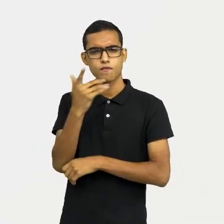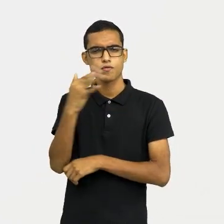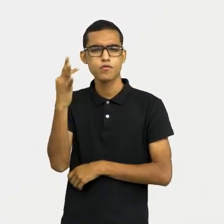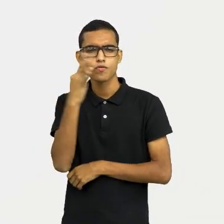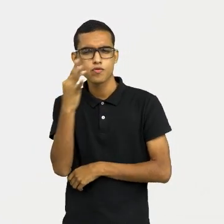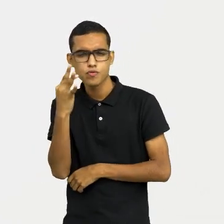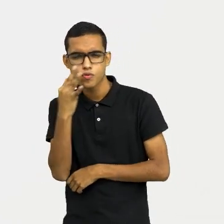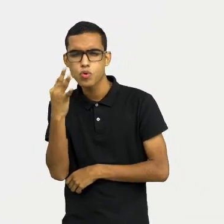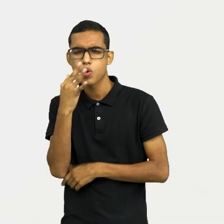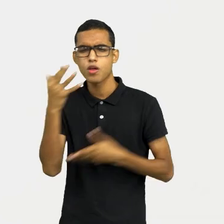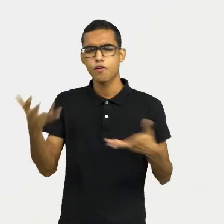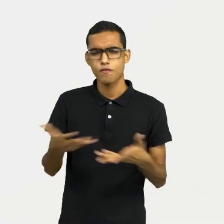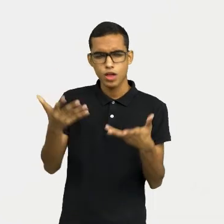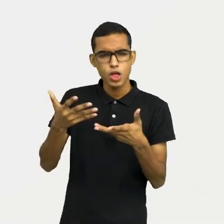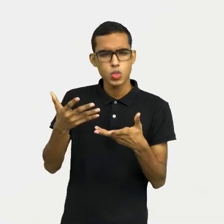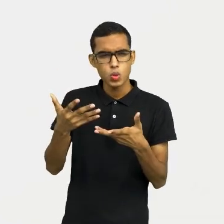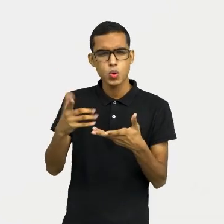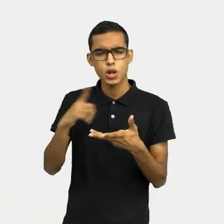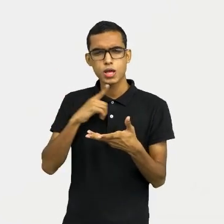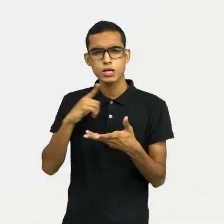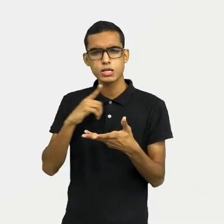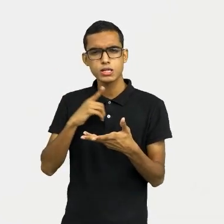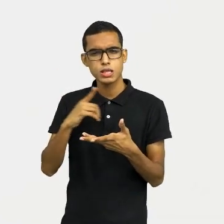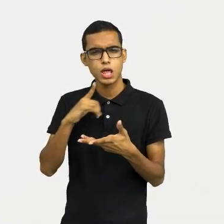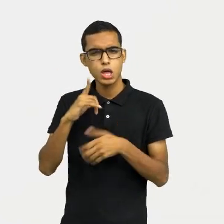ó, né?